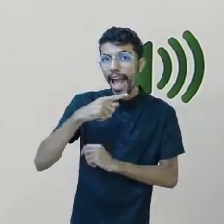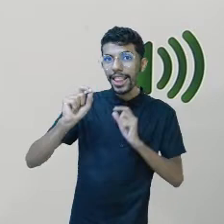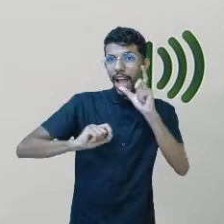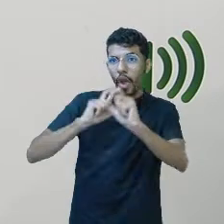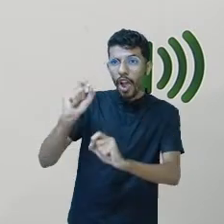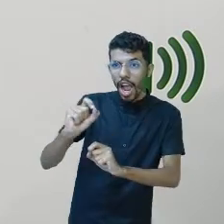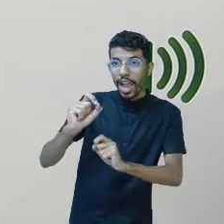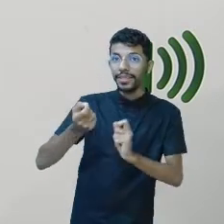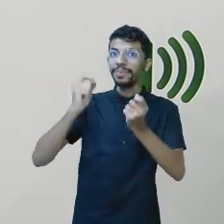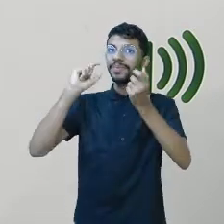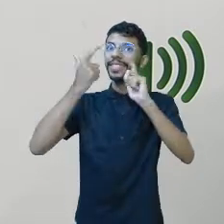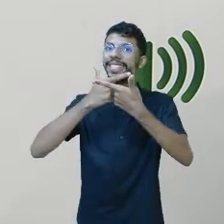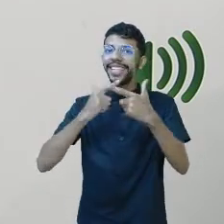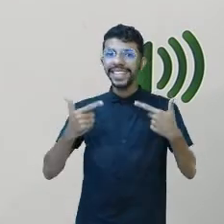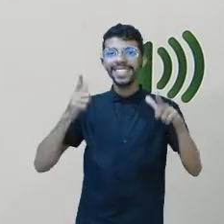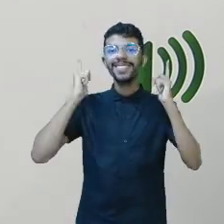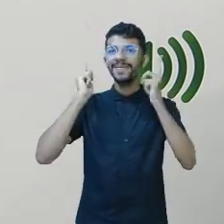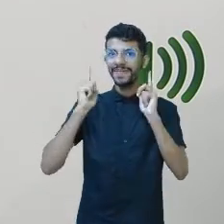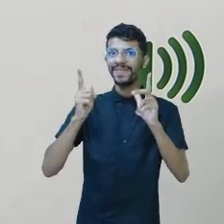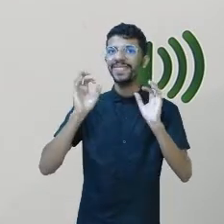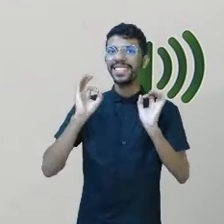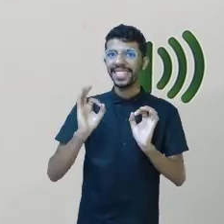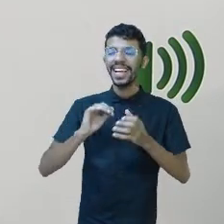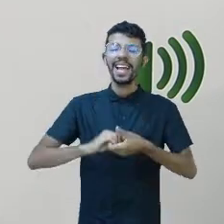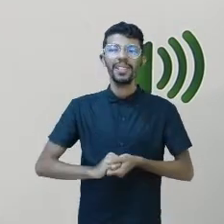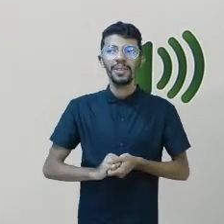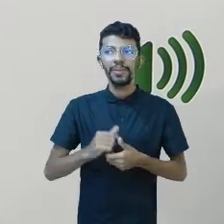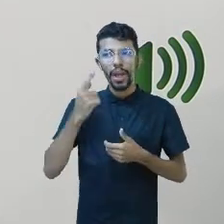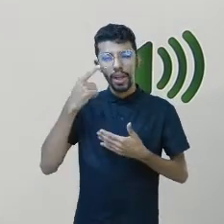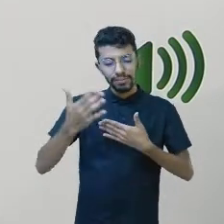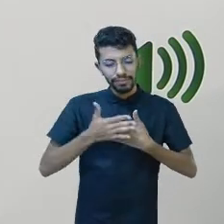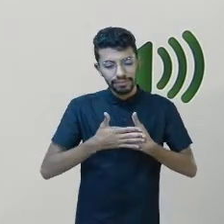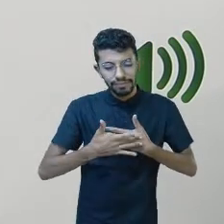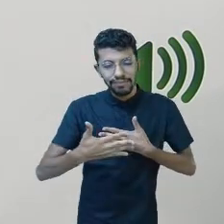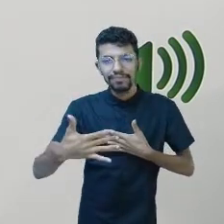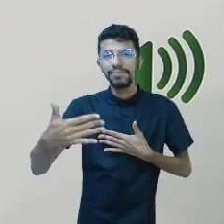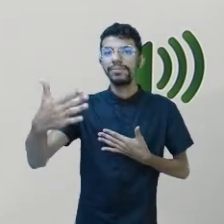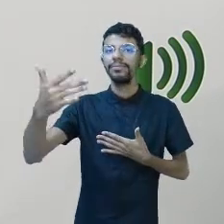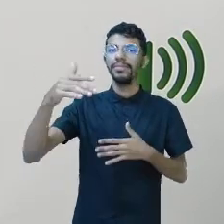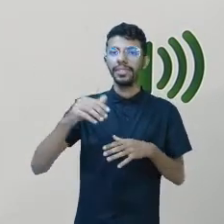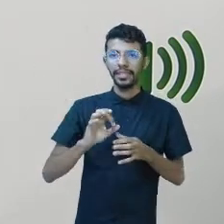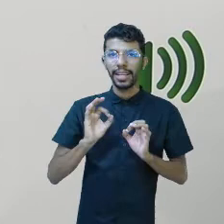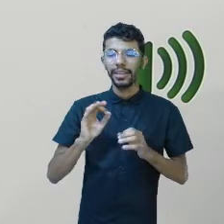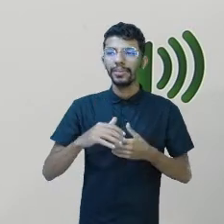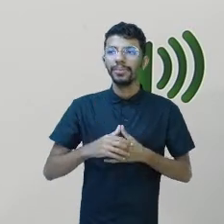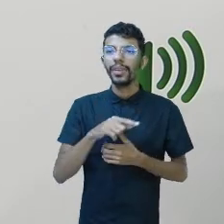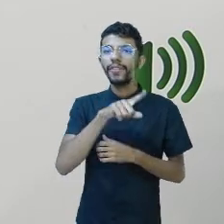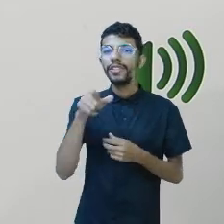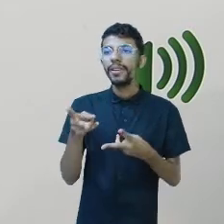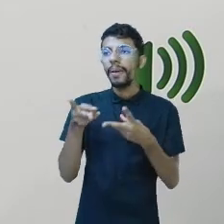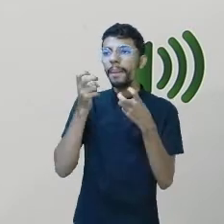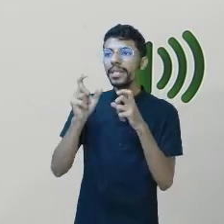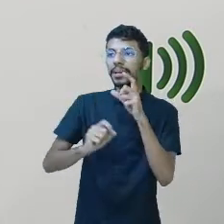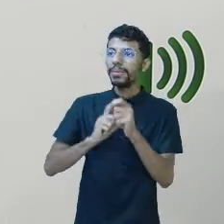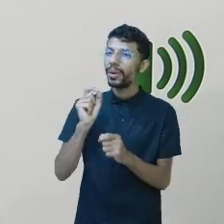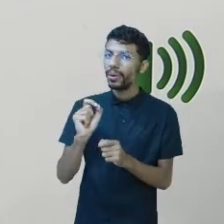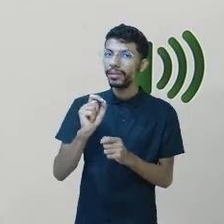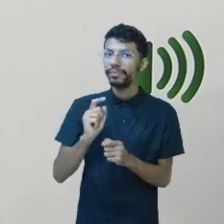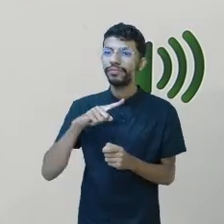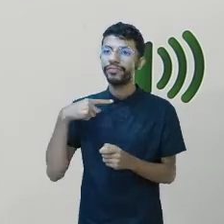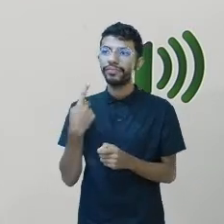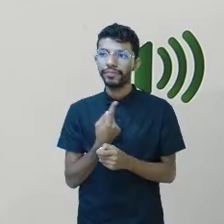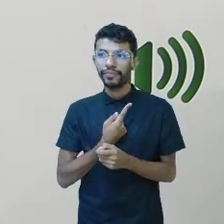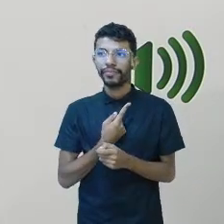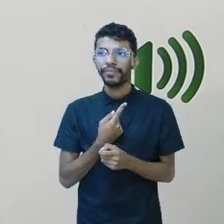é divertir. Mais à frente da aula, né, daqui a alguns slides, vocês vão perceber que vamos falar que